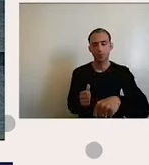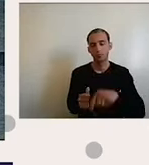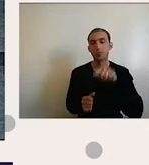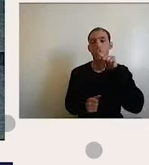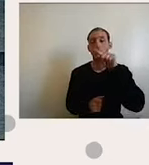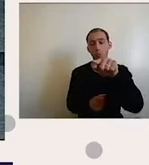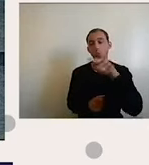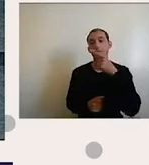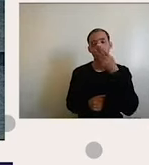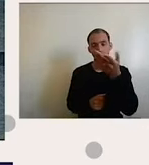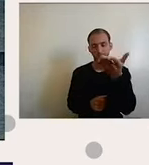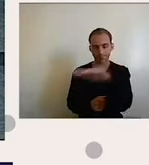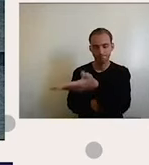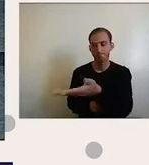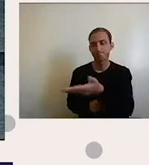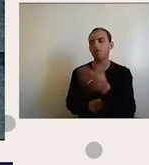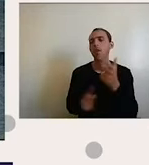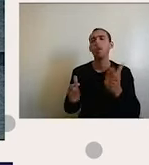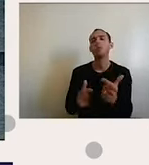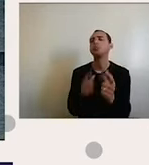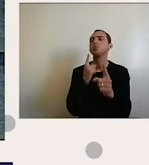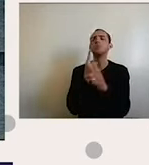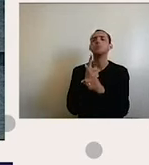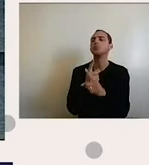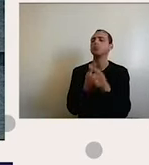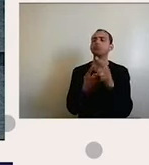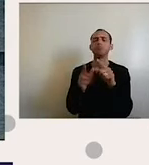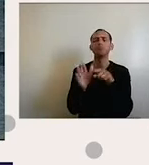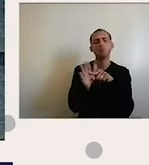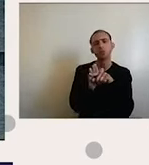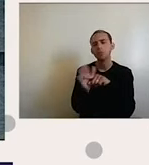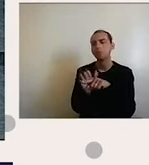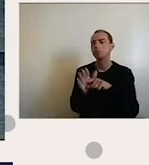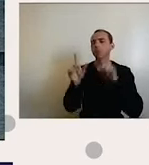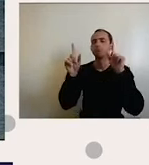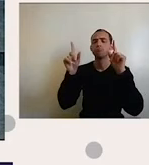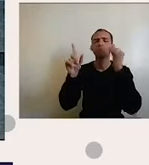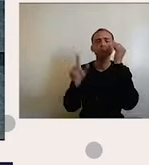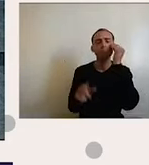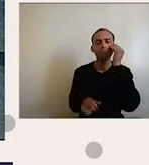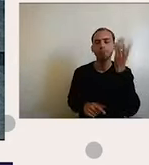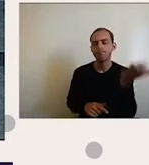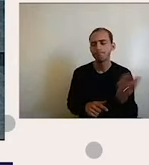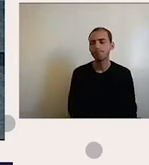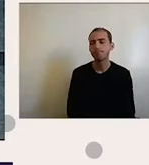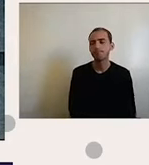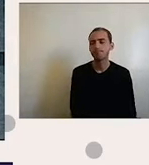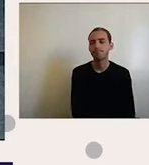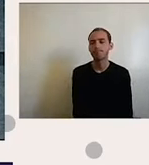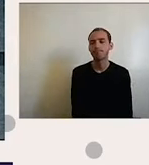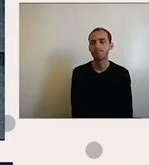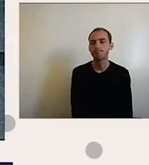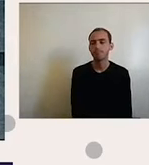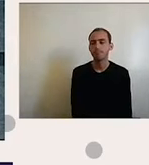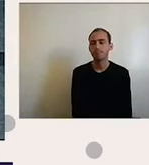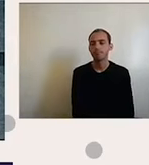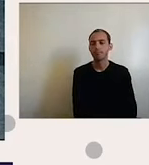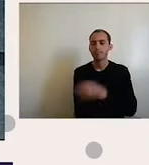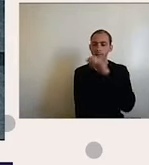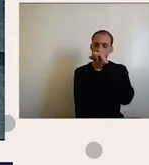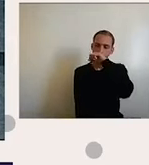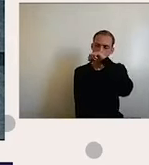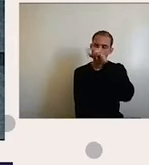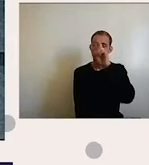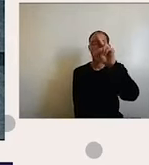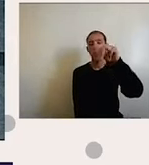sua tese. Repositório da Unicamp. O repositório da Unicamp. Tá bom, depois a gente vai. Bom, vamos